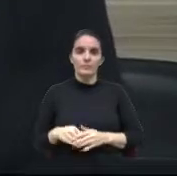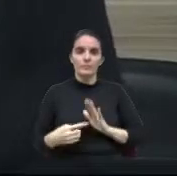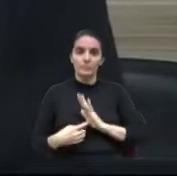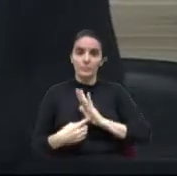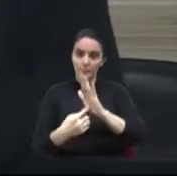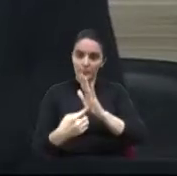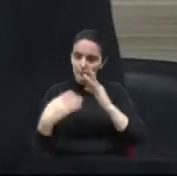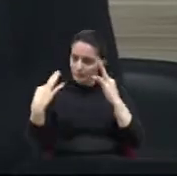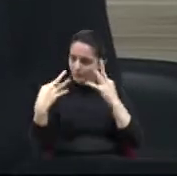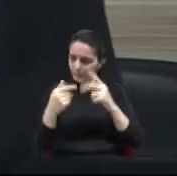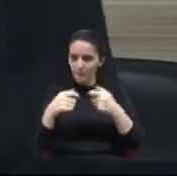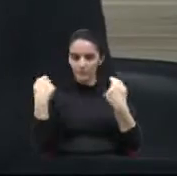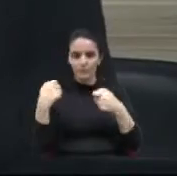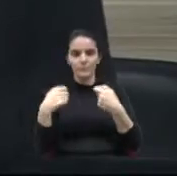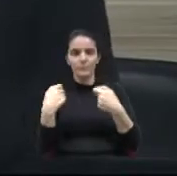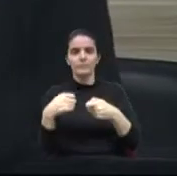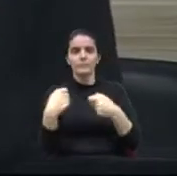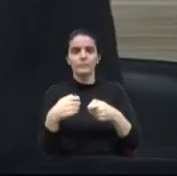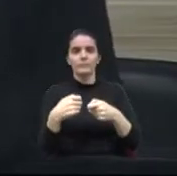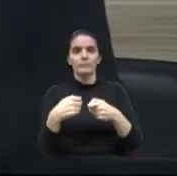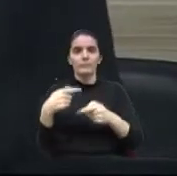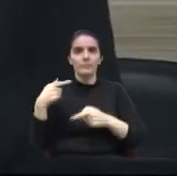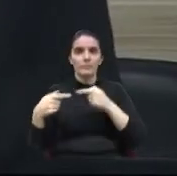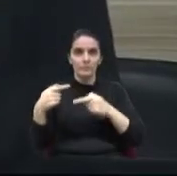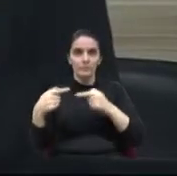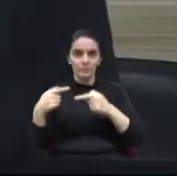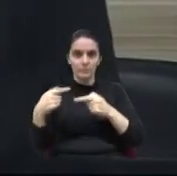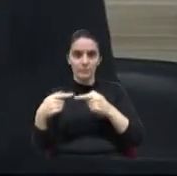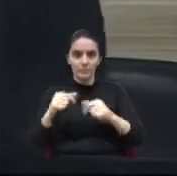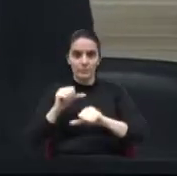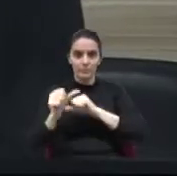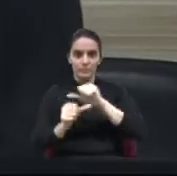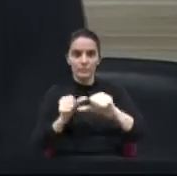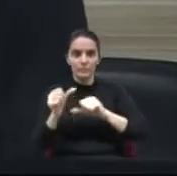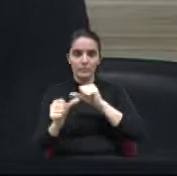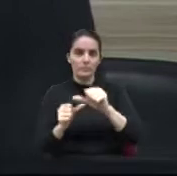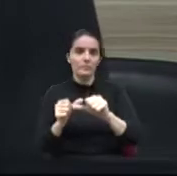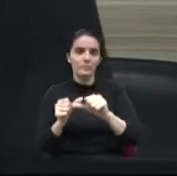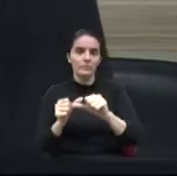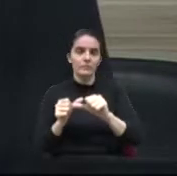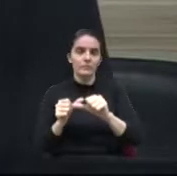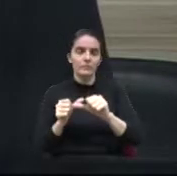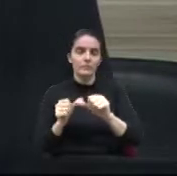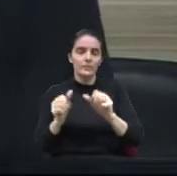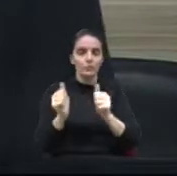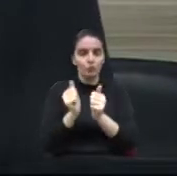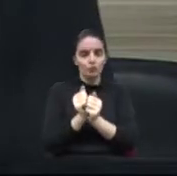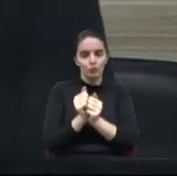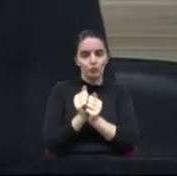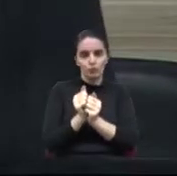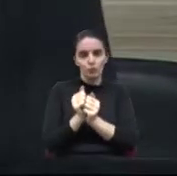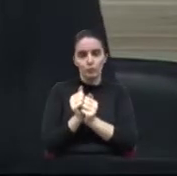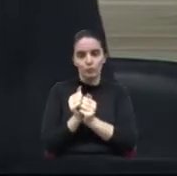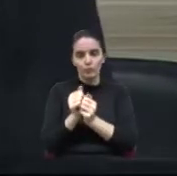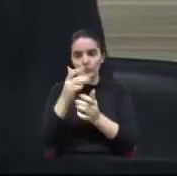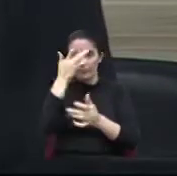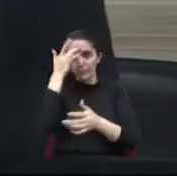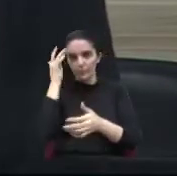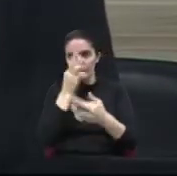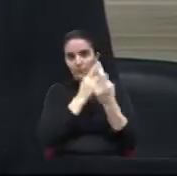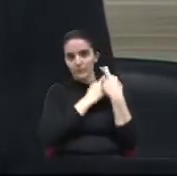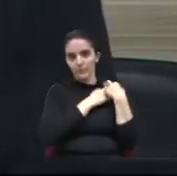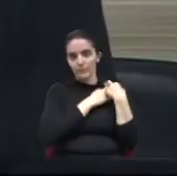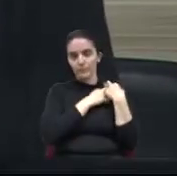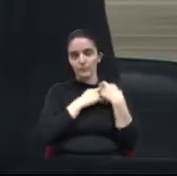que possamos também discutir as modificações com o departamento técnico, porque